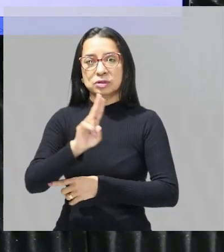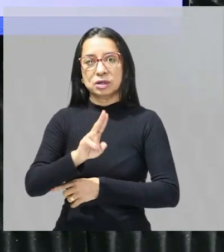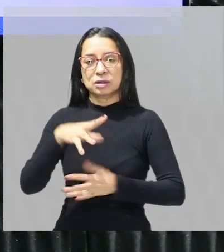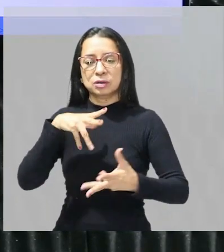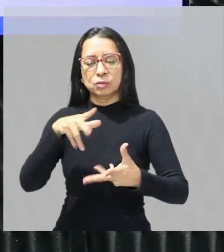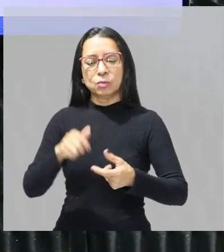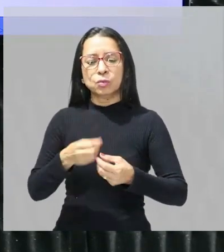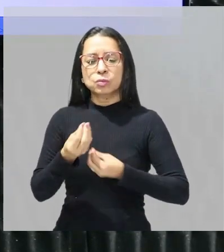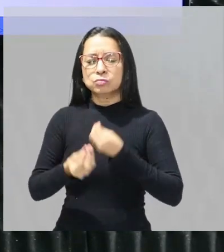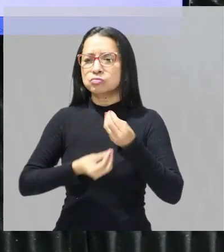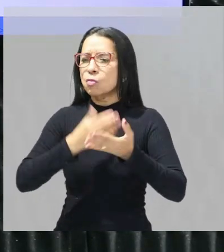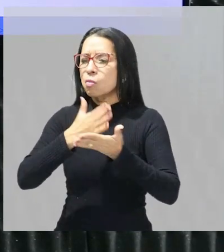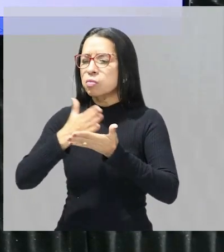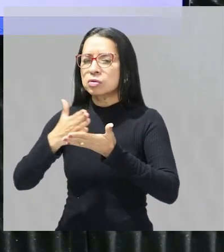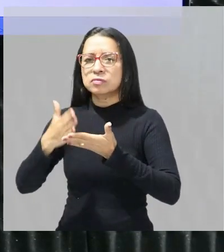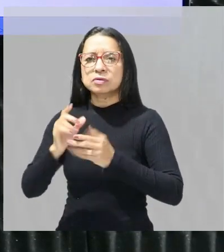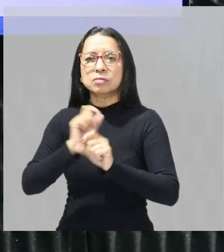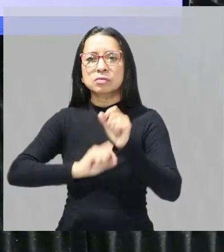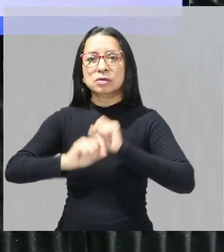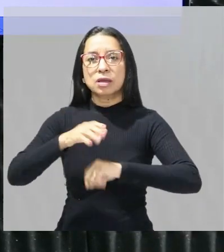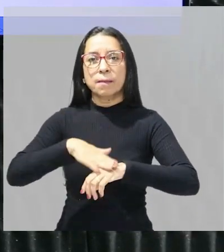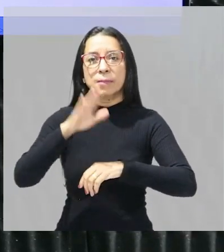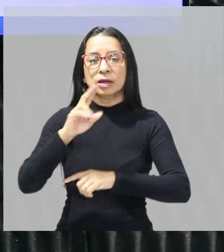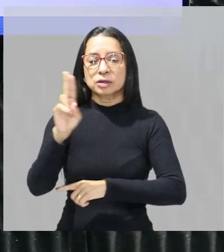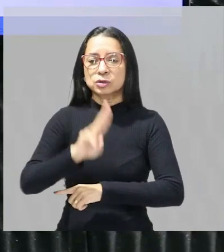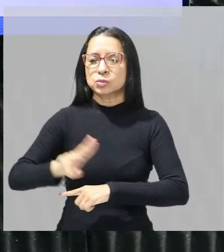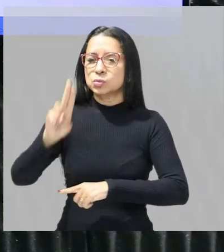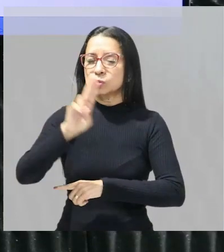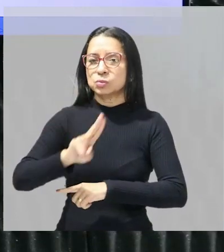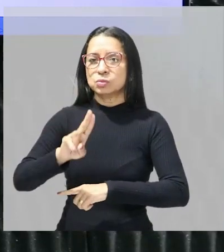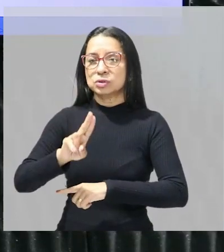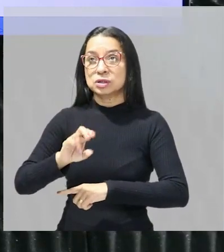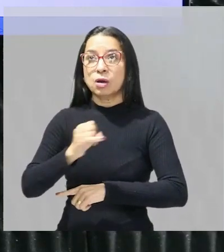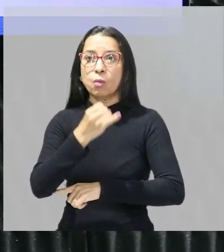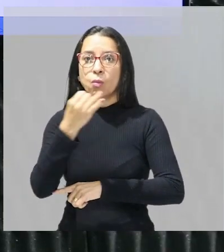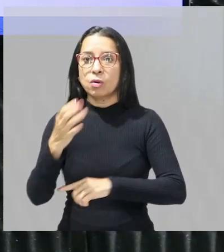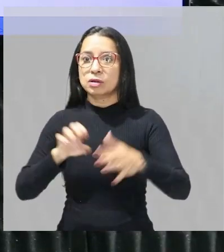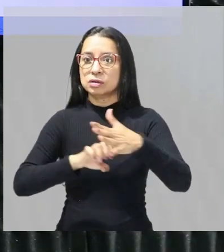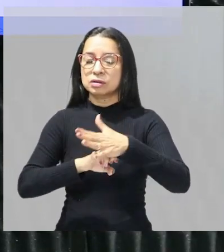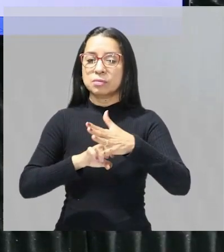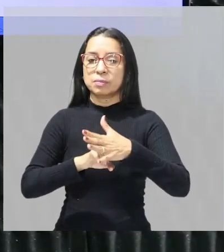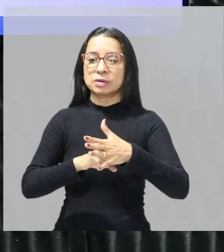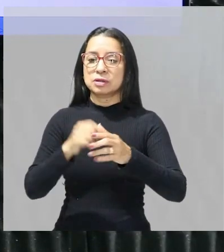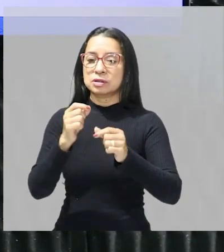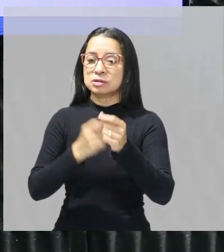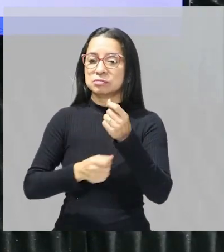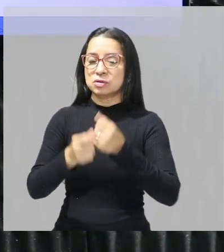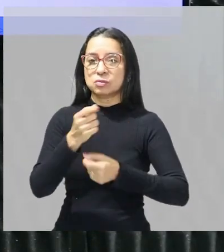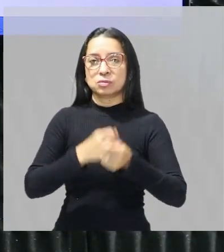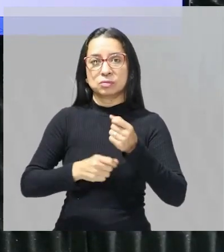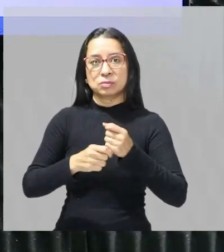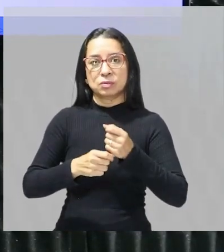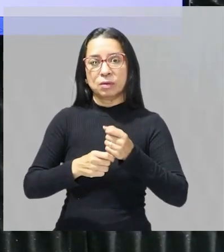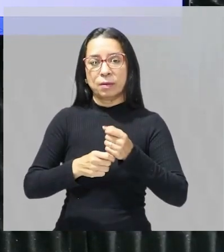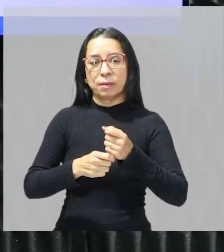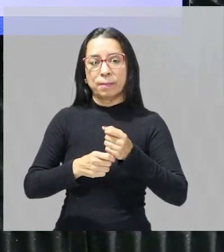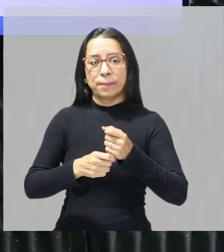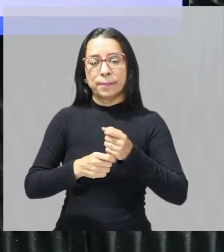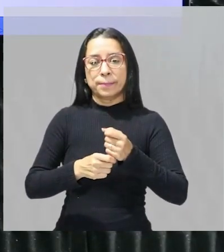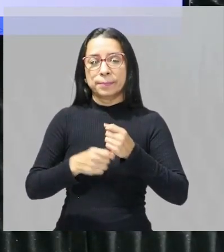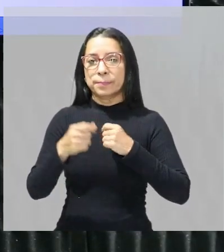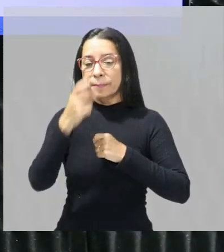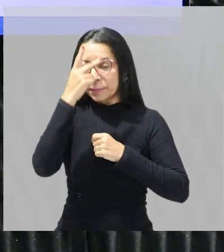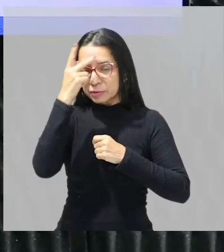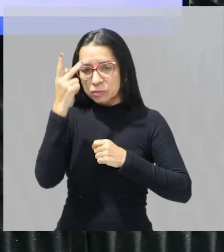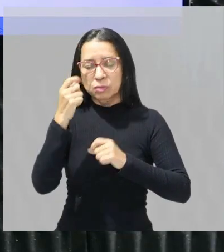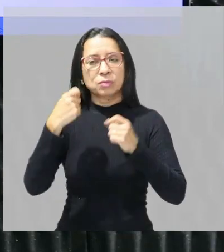Como é que é essa divisão, Marcos? Quem mais utiliza? Quais são os setores econômicos? Muita atenção. Muita gente pode responder no primeiro